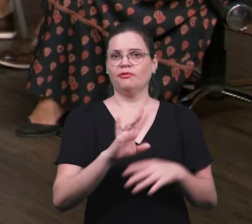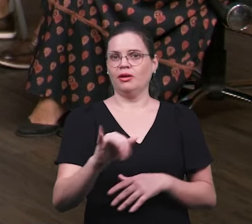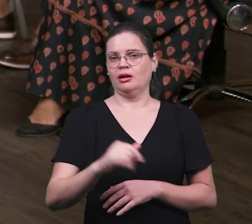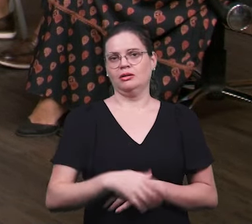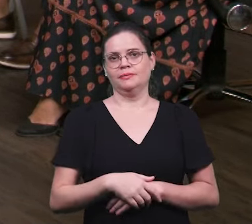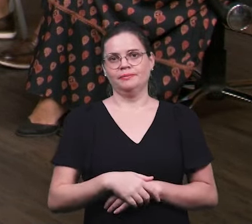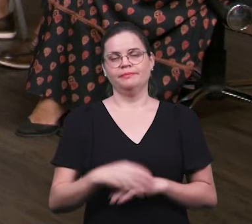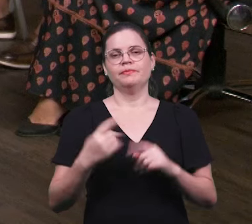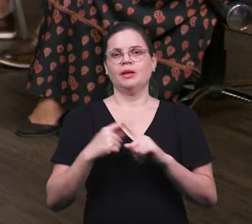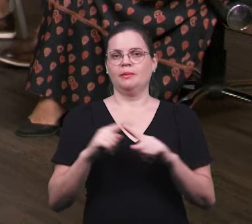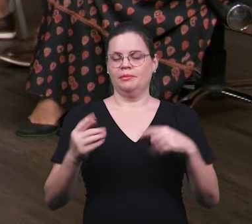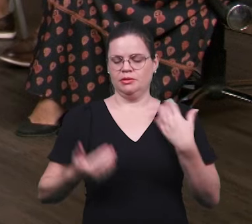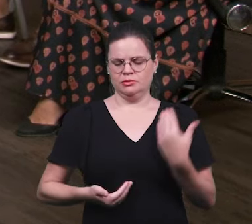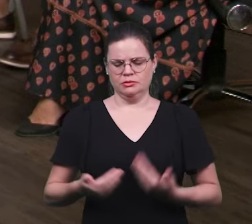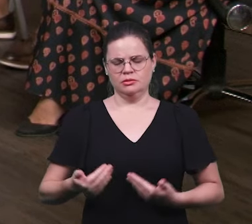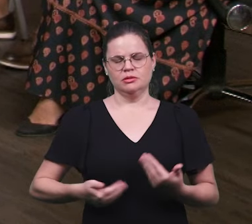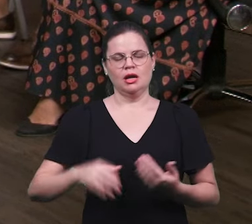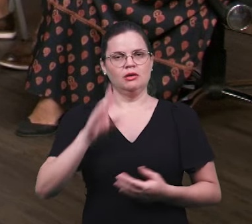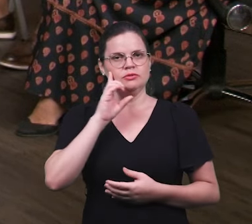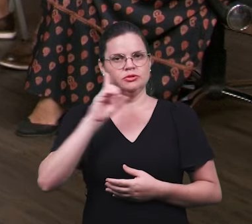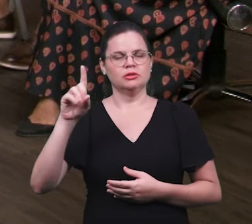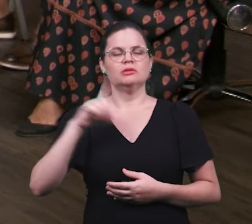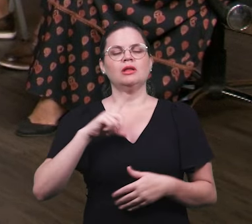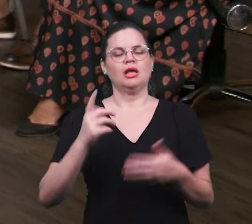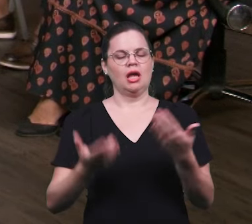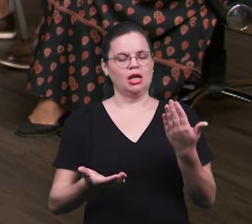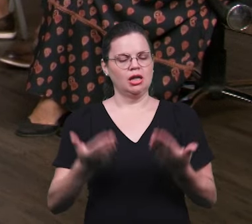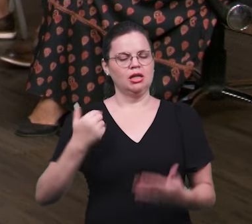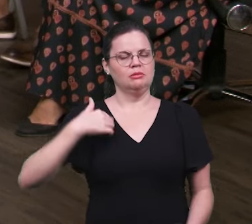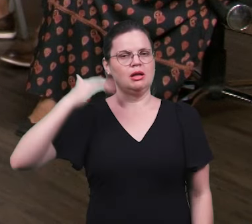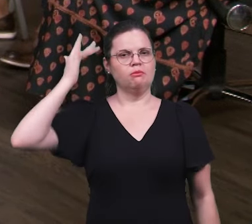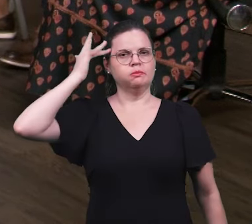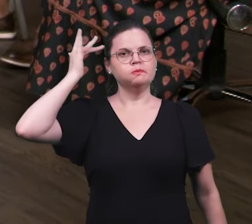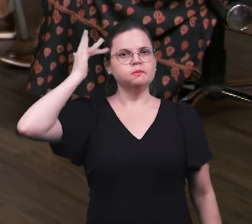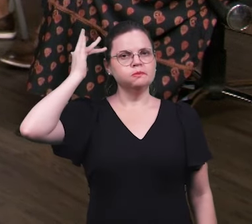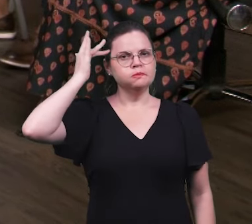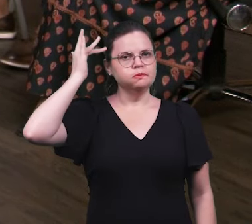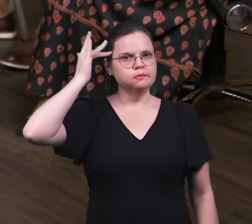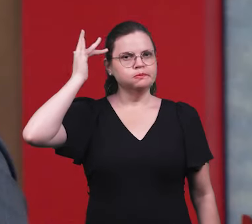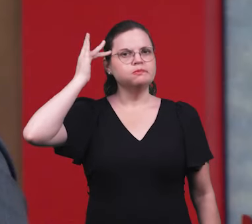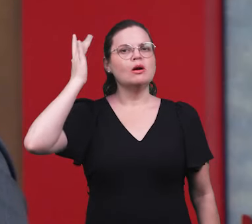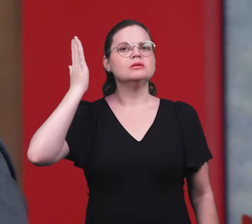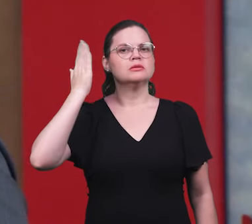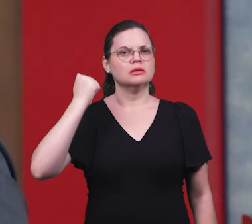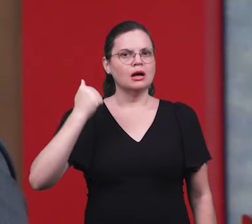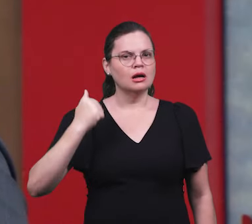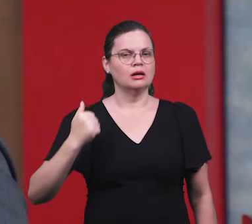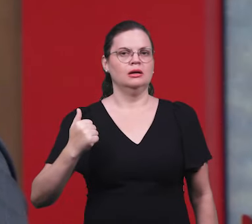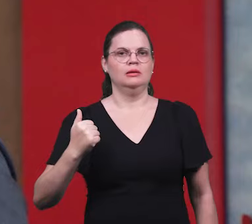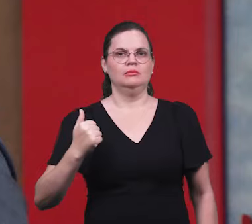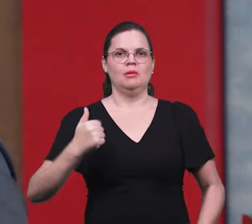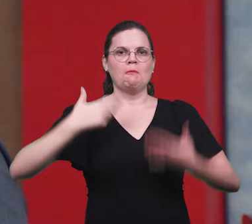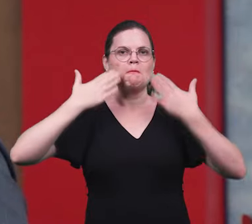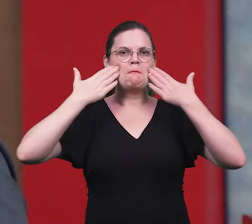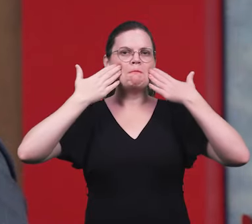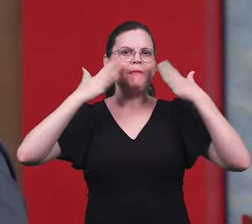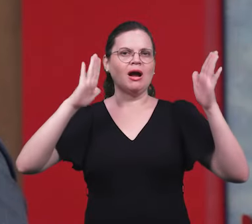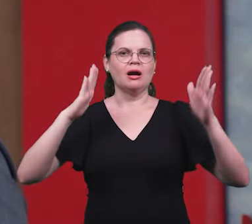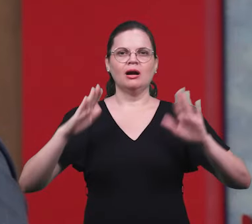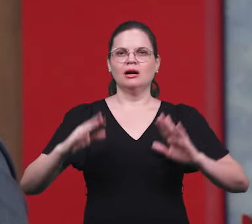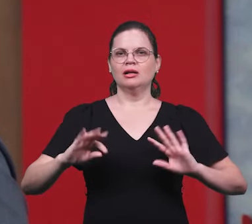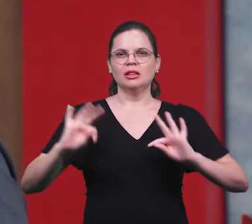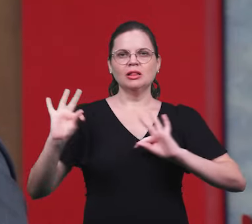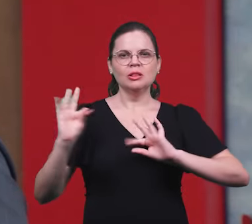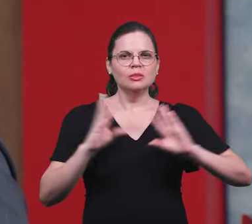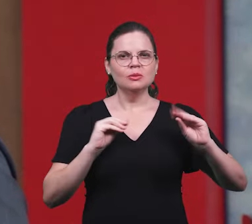ele é comedido, ele é equilibrado, ele não é dado a excessos, nem na exposição da vida espiritual,